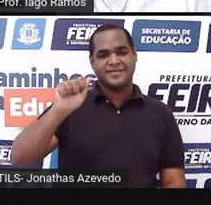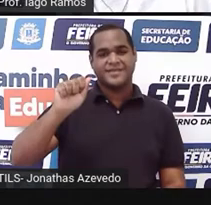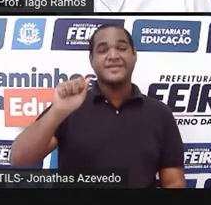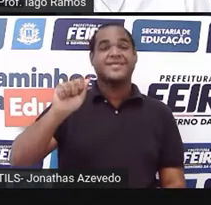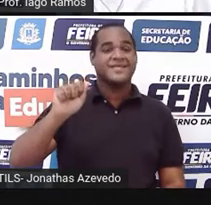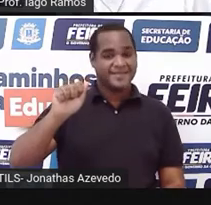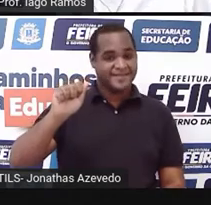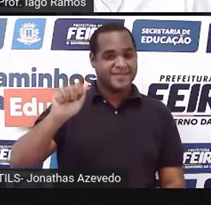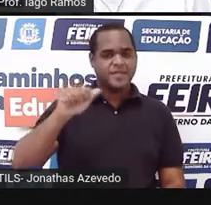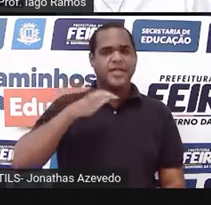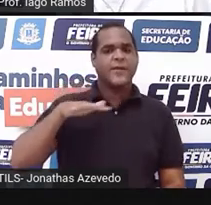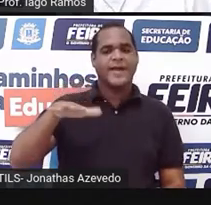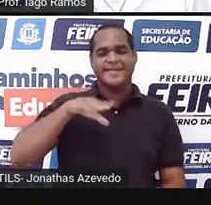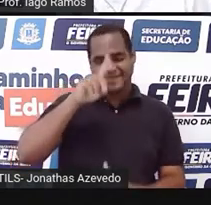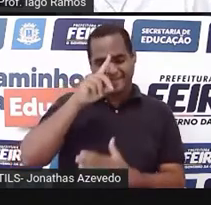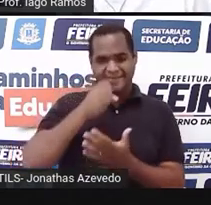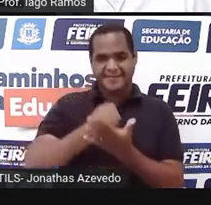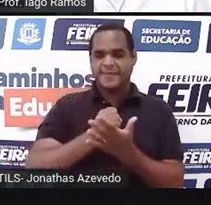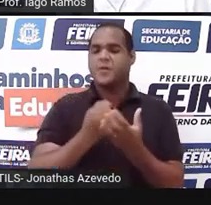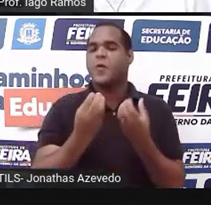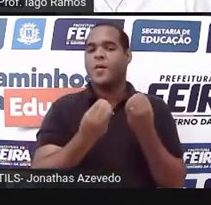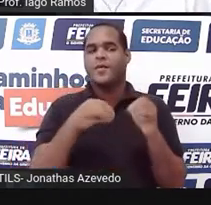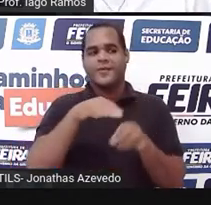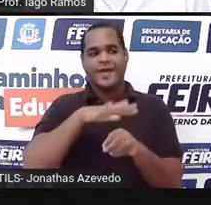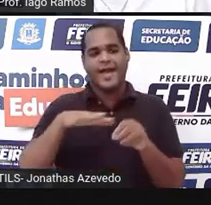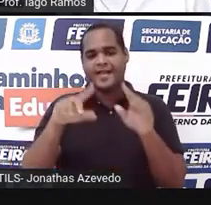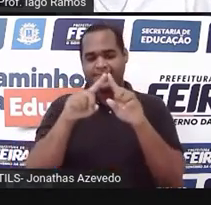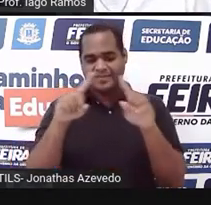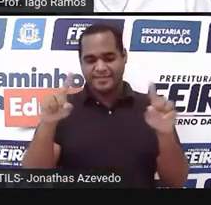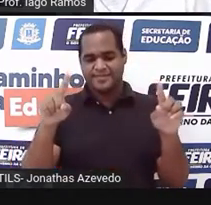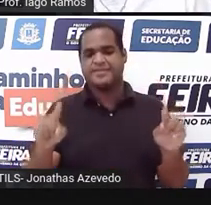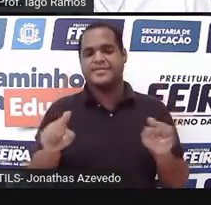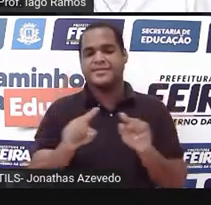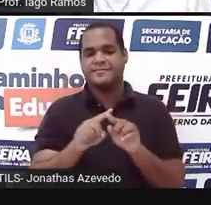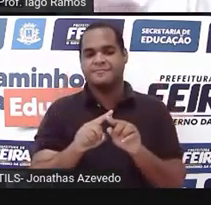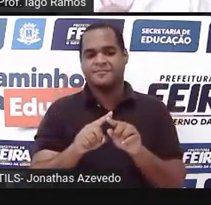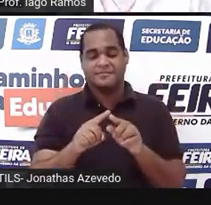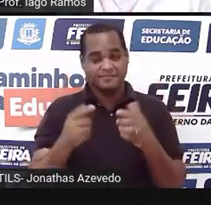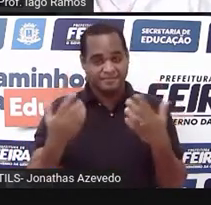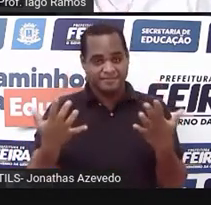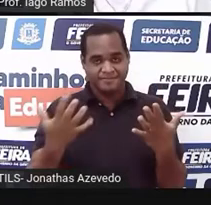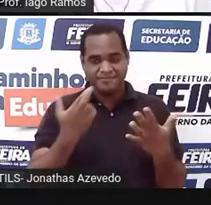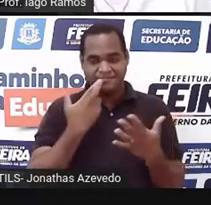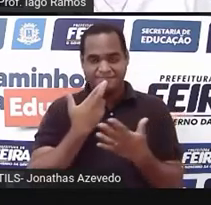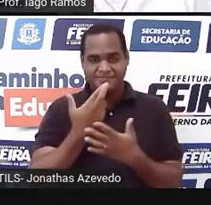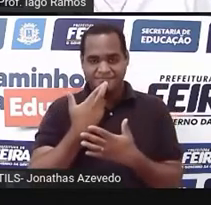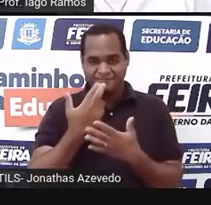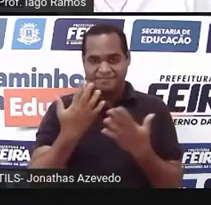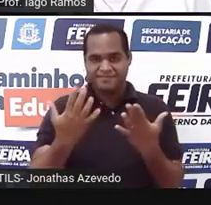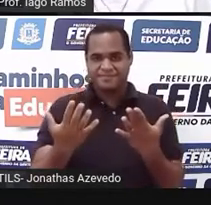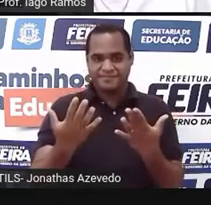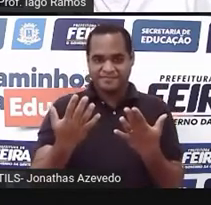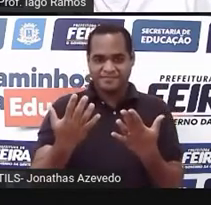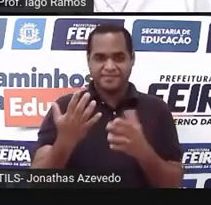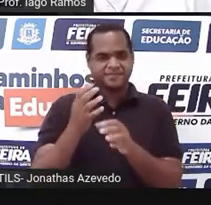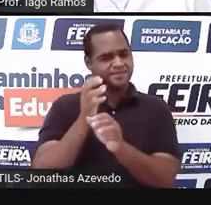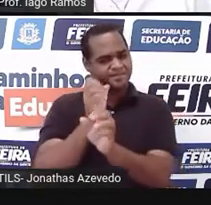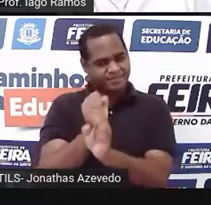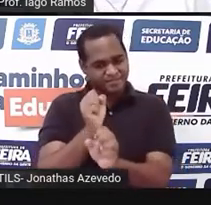A Como determinar a área de um retângulo certo e a resposta é